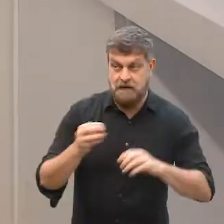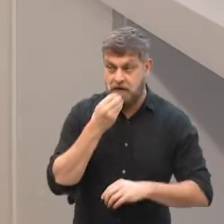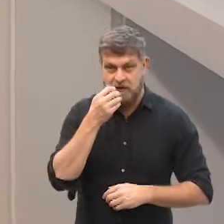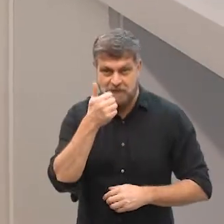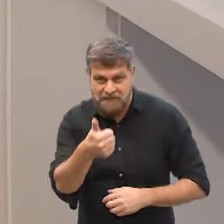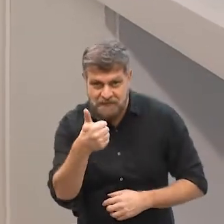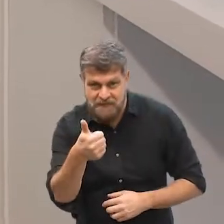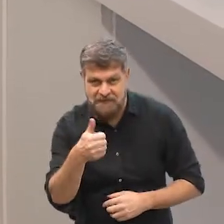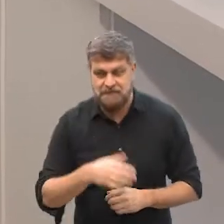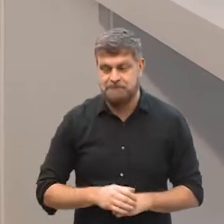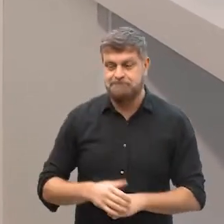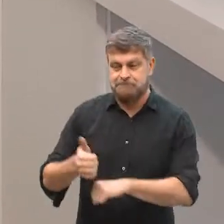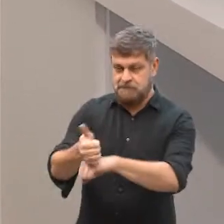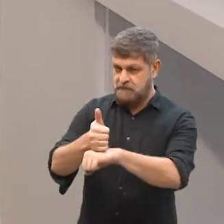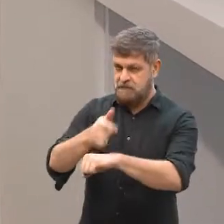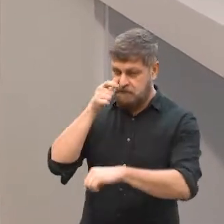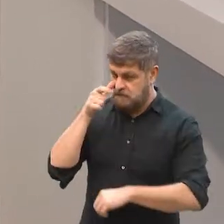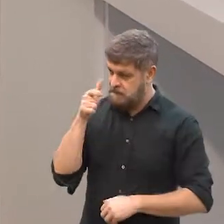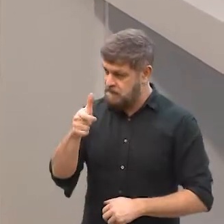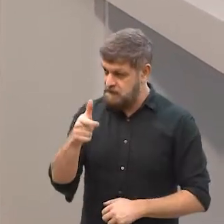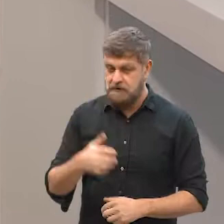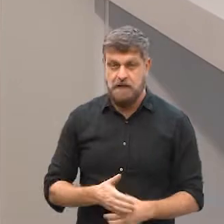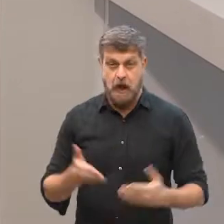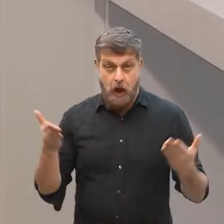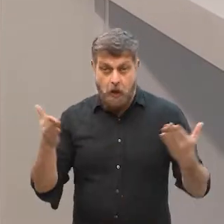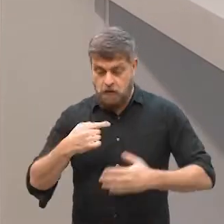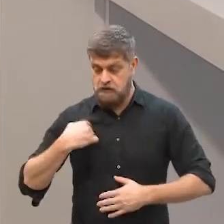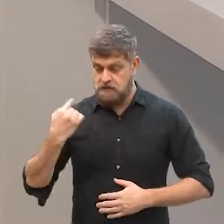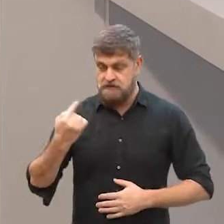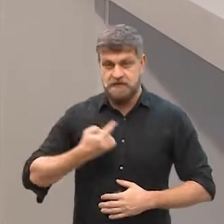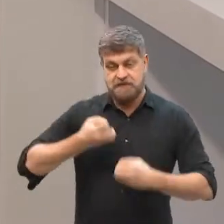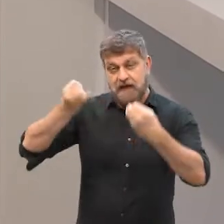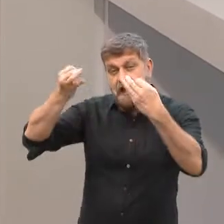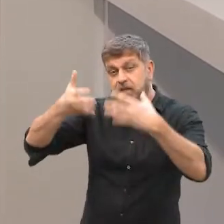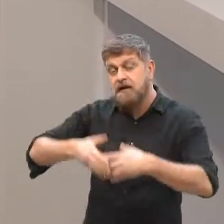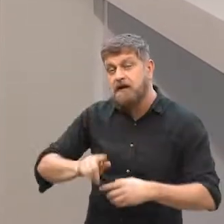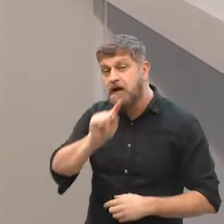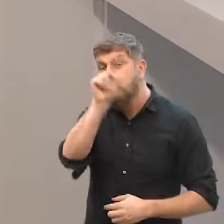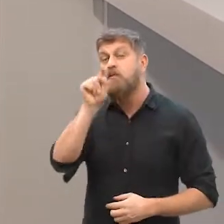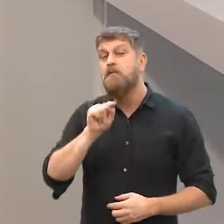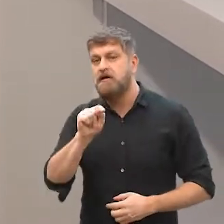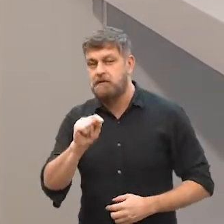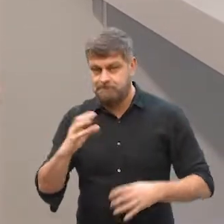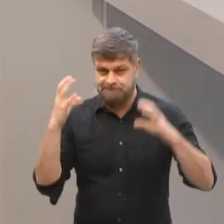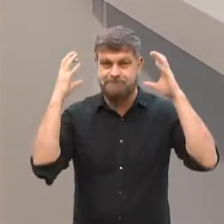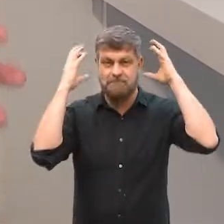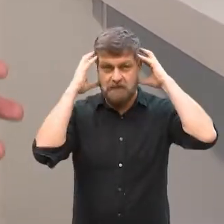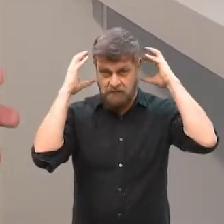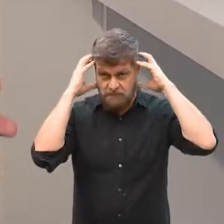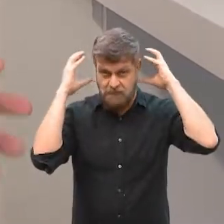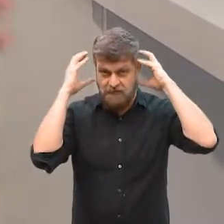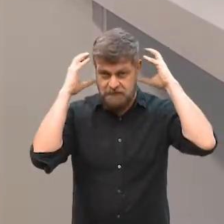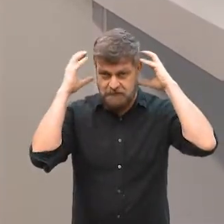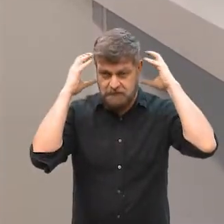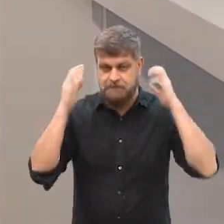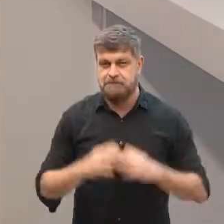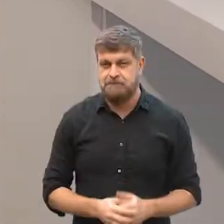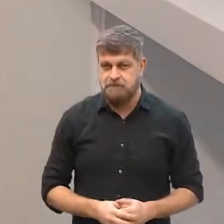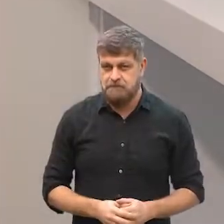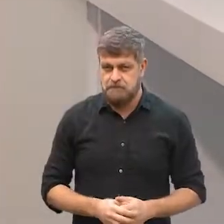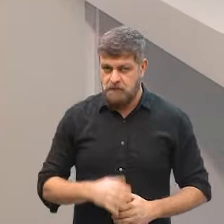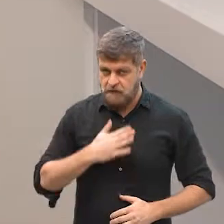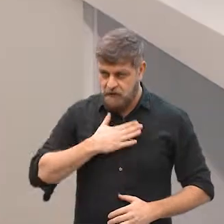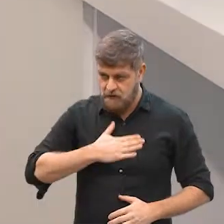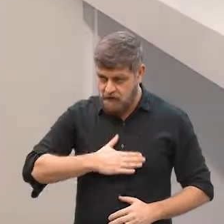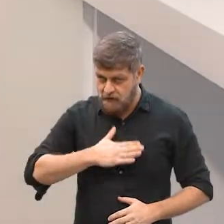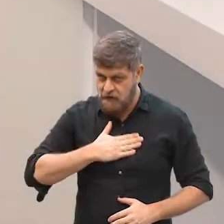Bom, é o quadro Se Liga na Profissão e olha só, hoje a gente vai falar sobre a profissão de fonoaudiólogo. Então,